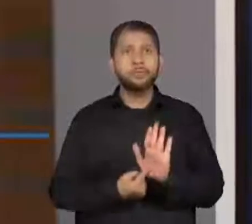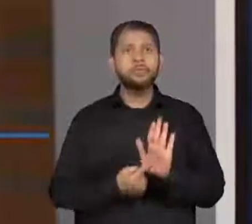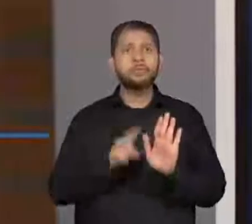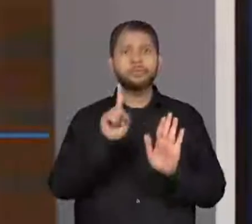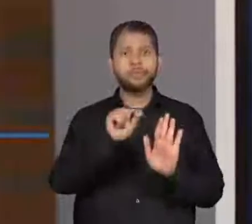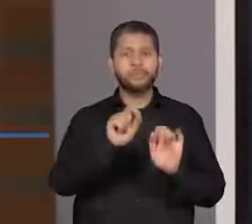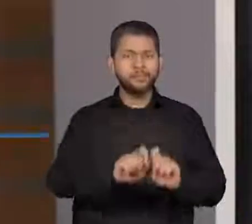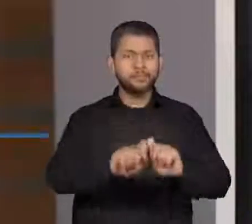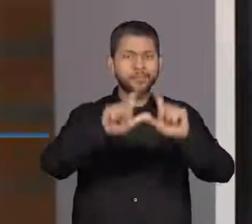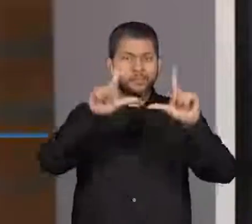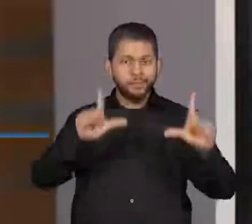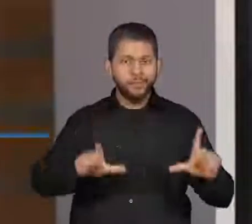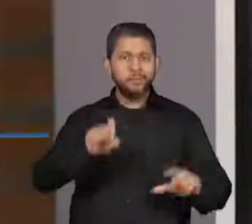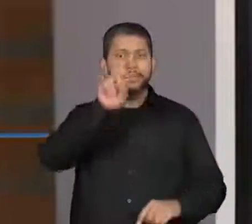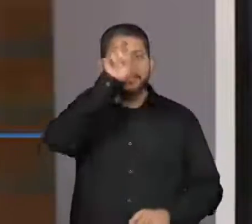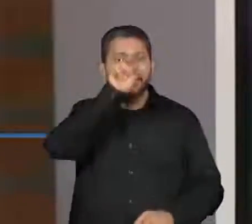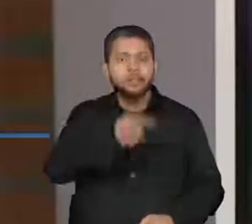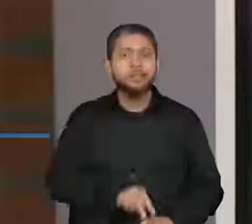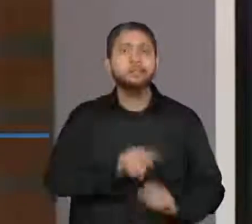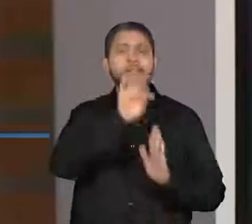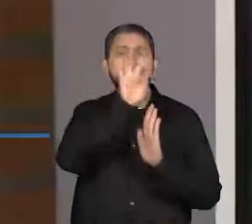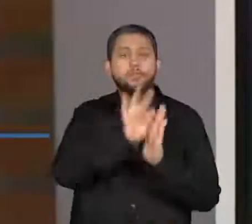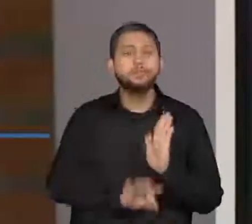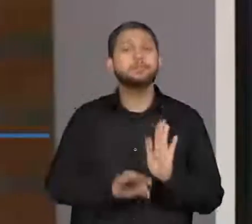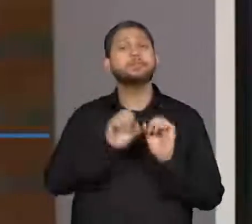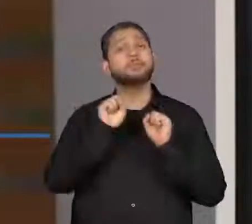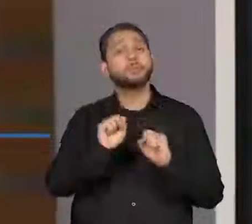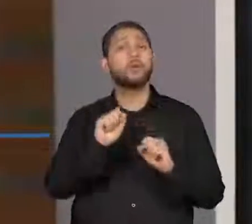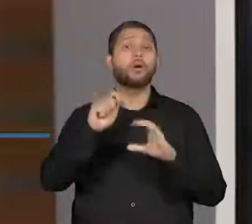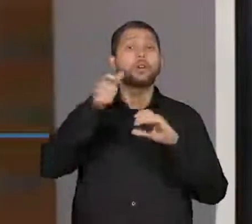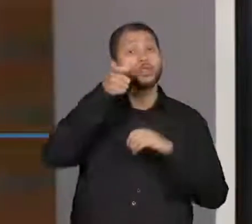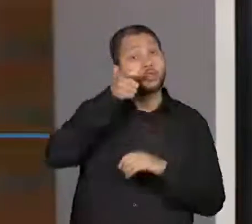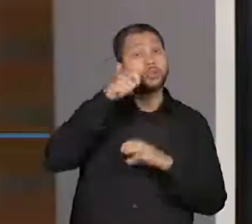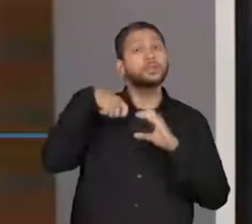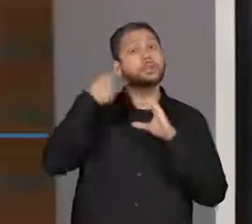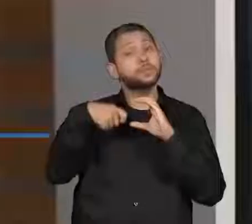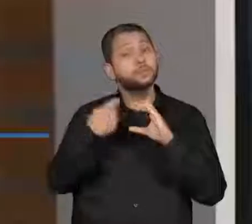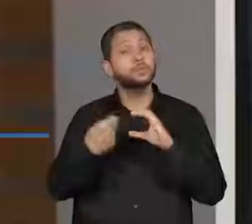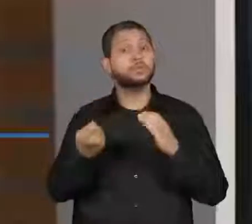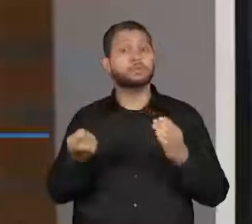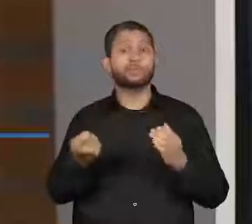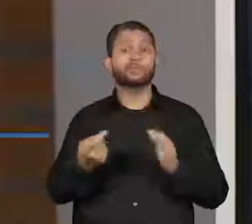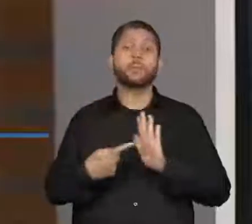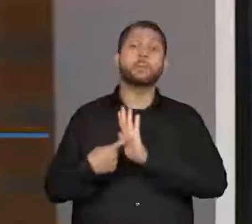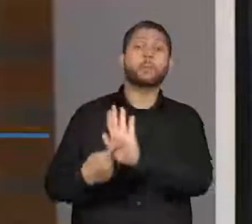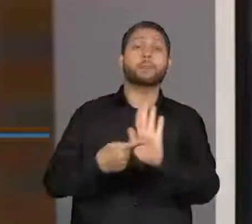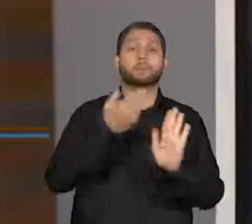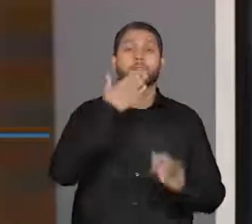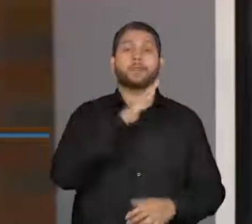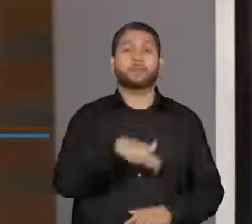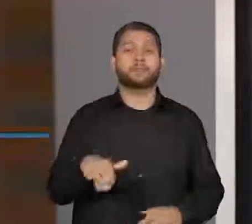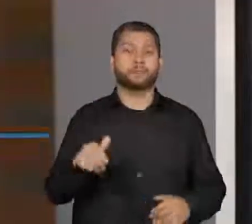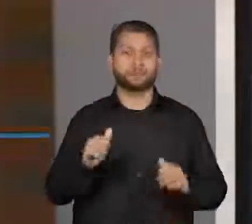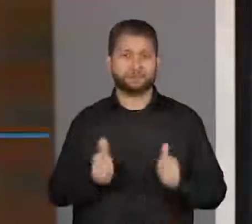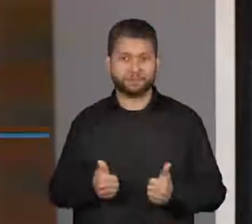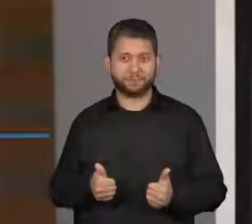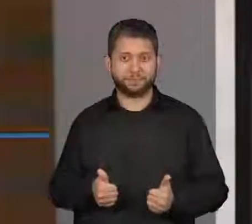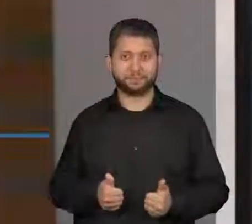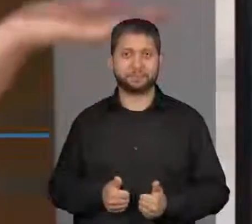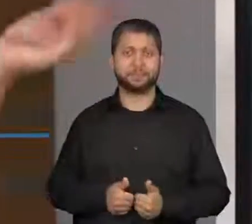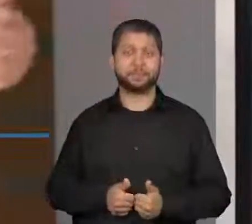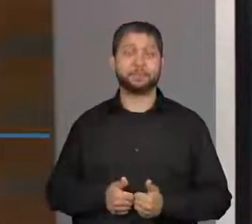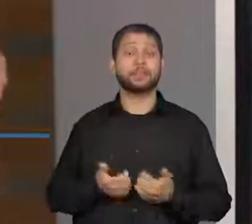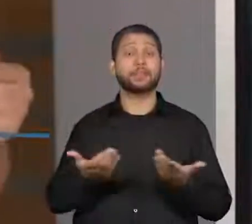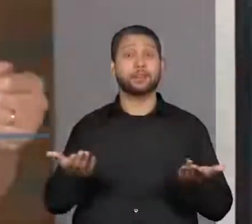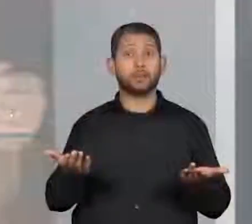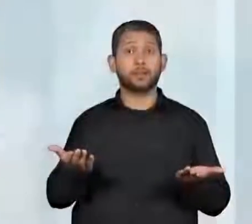links com algumas sugestões de textos, de vídeos, inclusive, para que você trabalhe aí com o seu estudante, com os